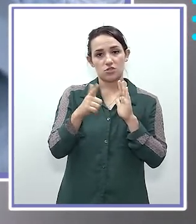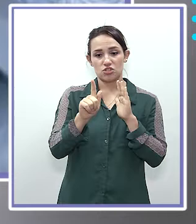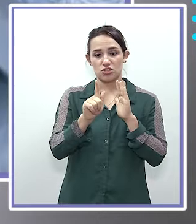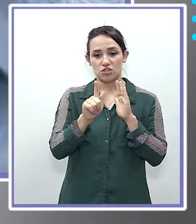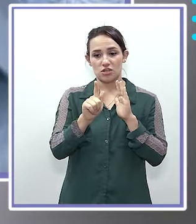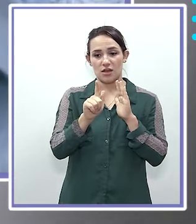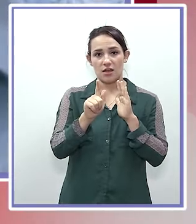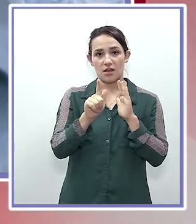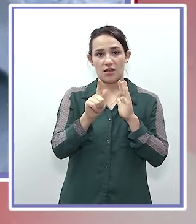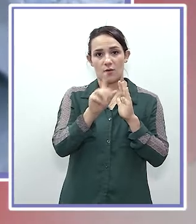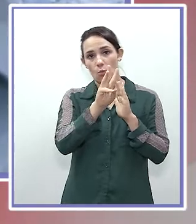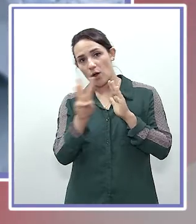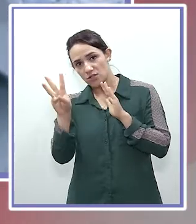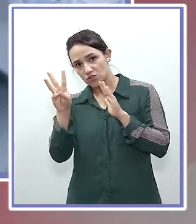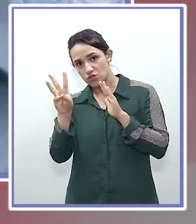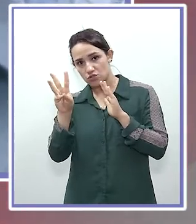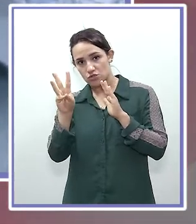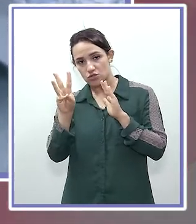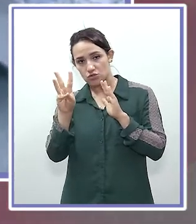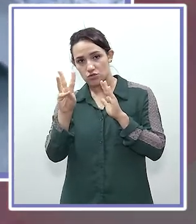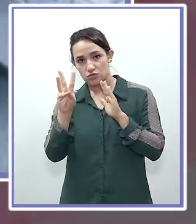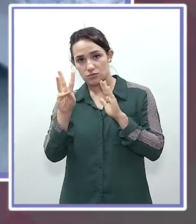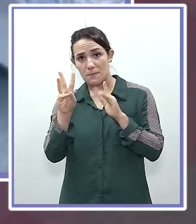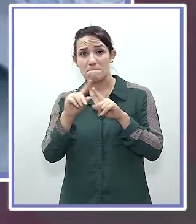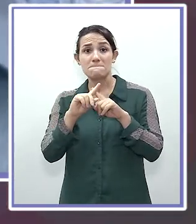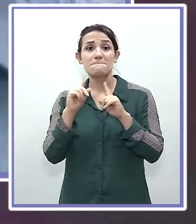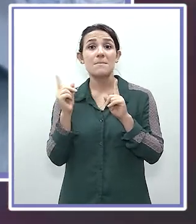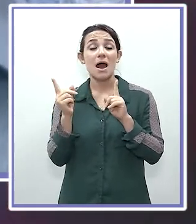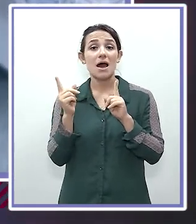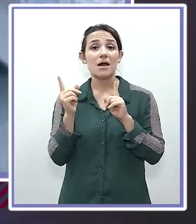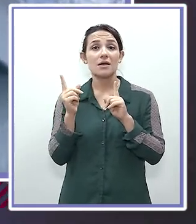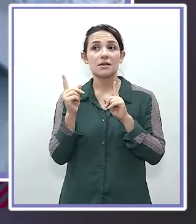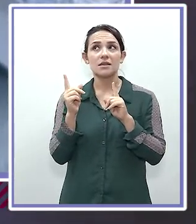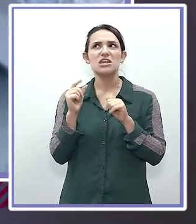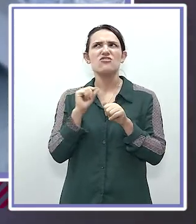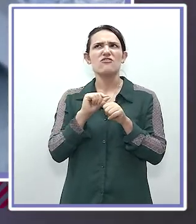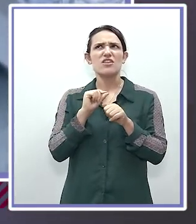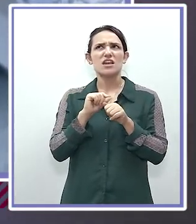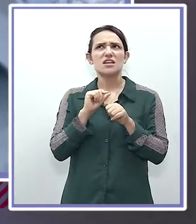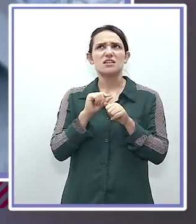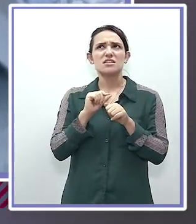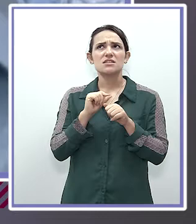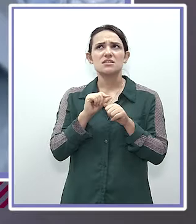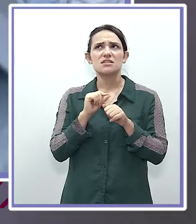6.142 gigawatt-hora. E ele gerou